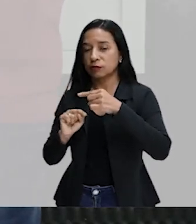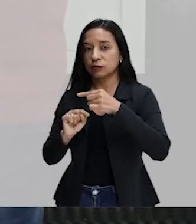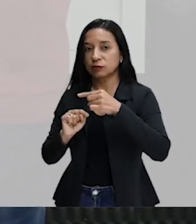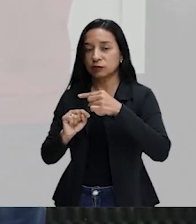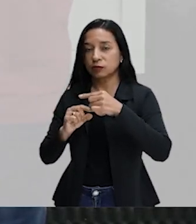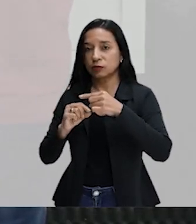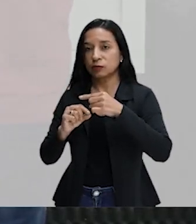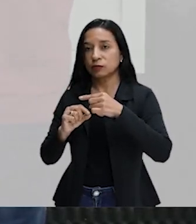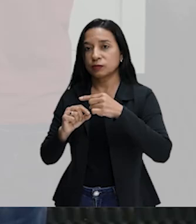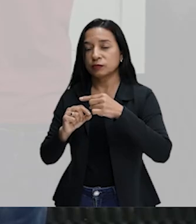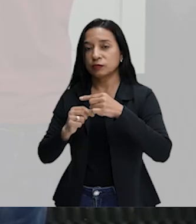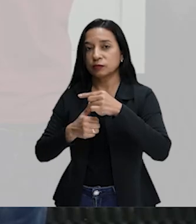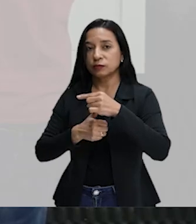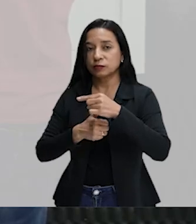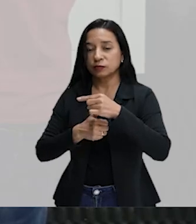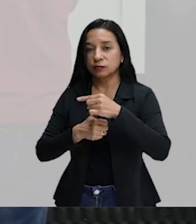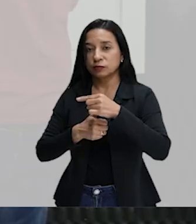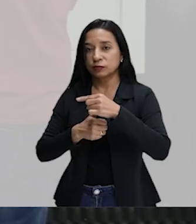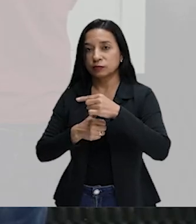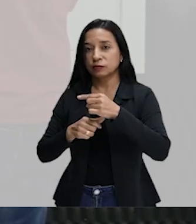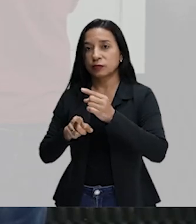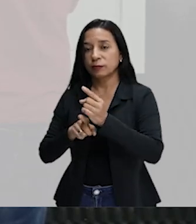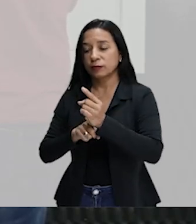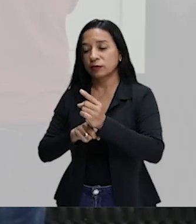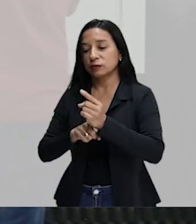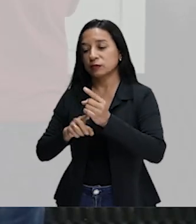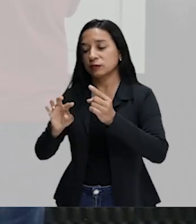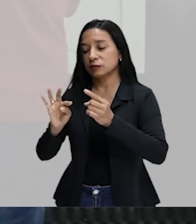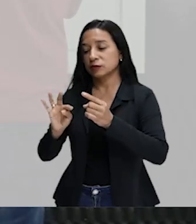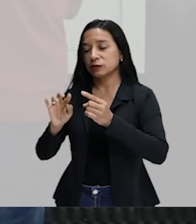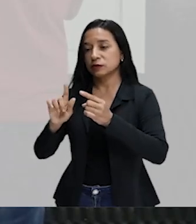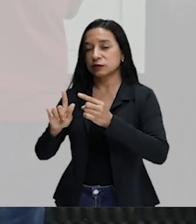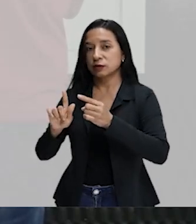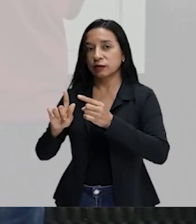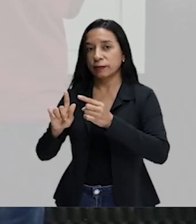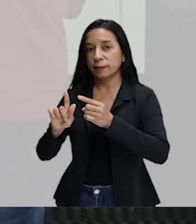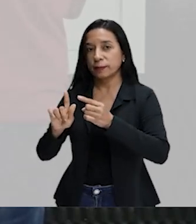ficar 1 menos tangente de A